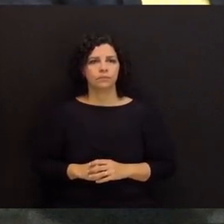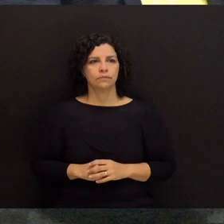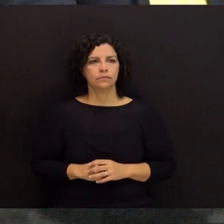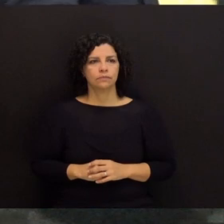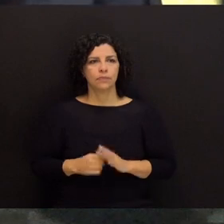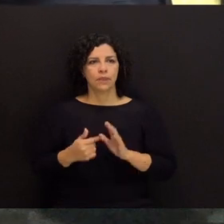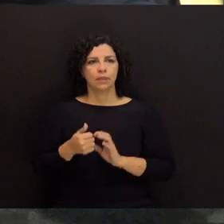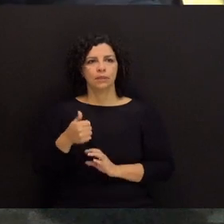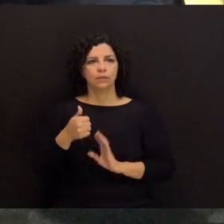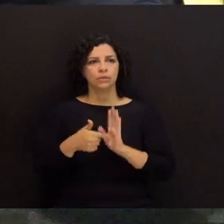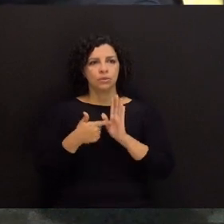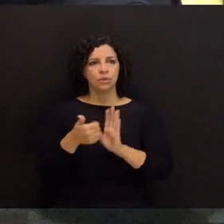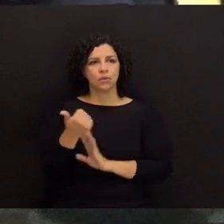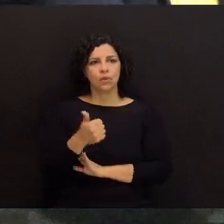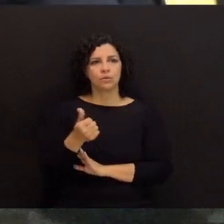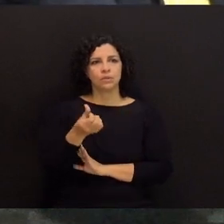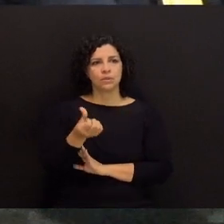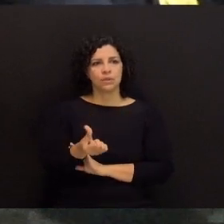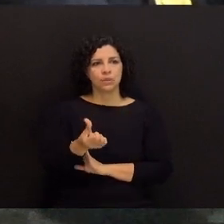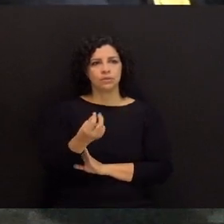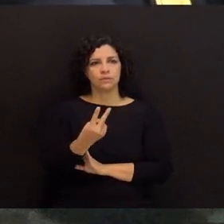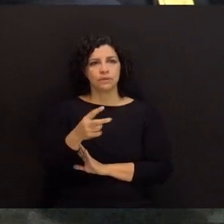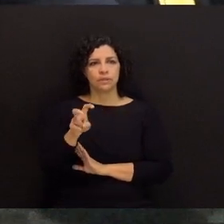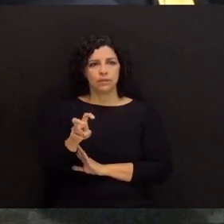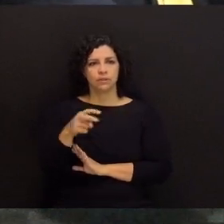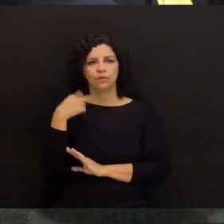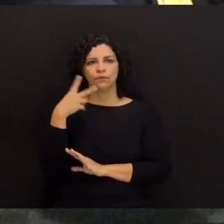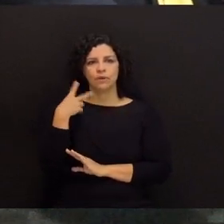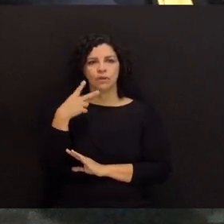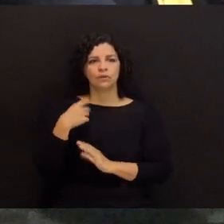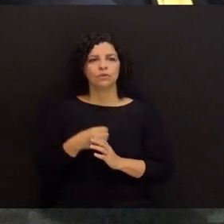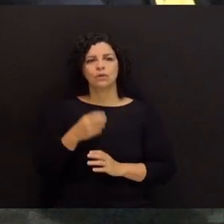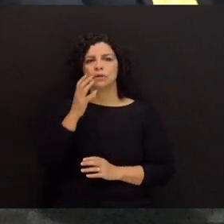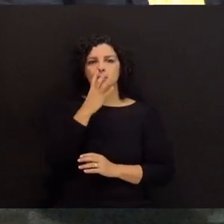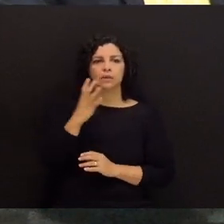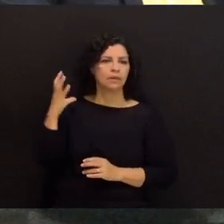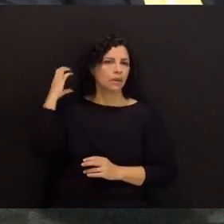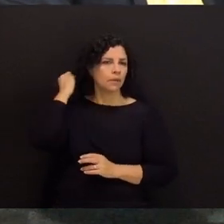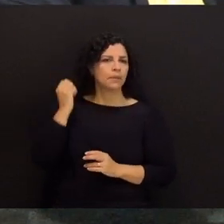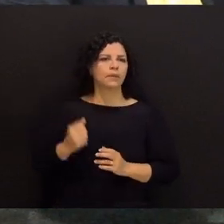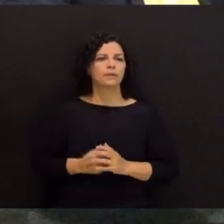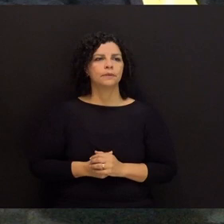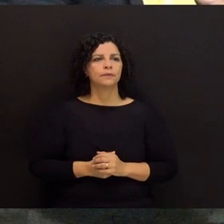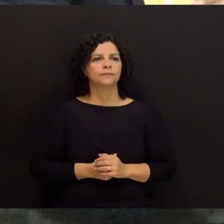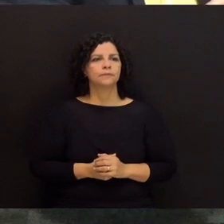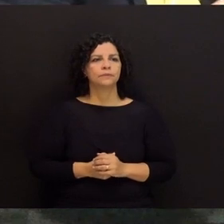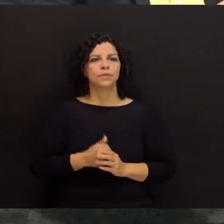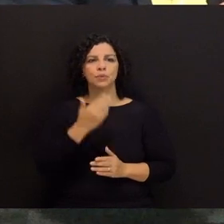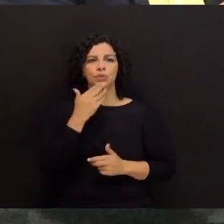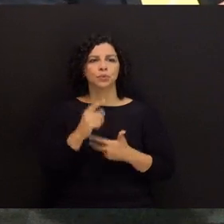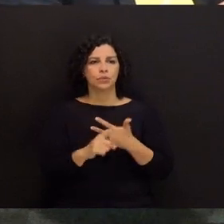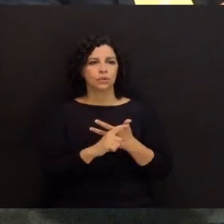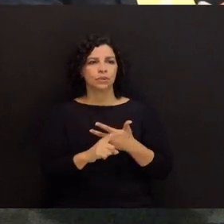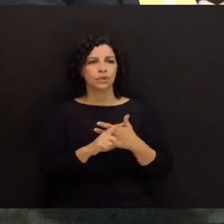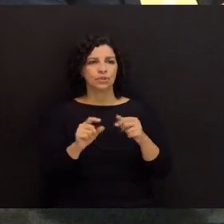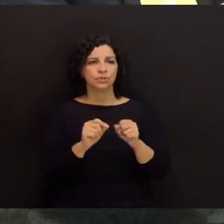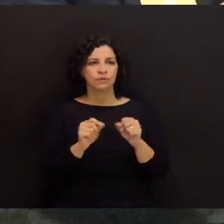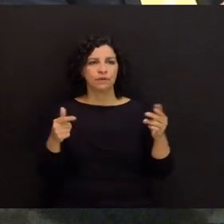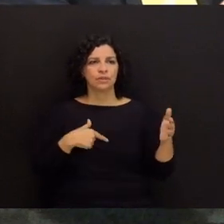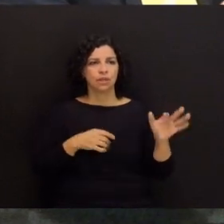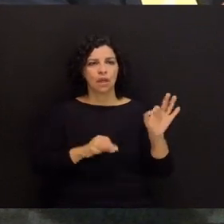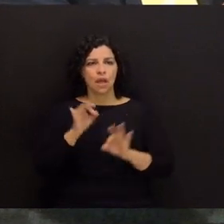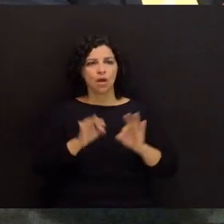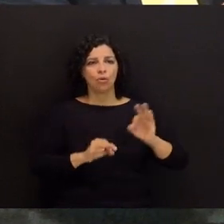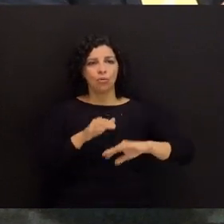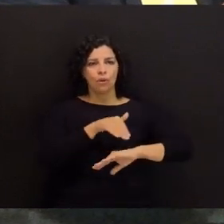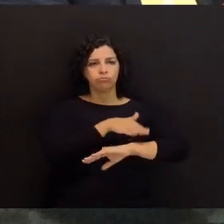indicação 11.625 do vereador Wilson cabelo ao executivo que realiza operação